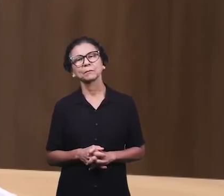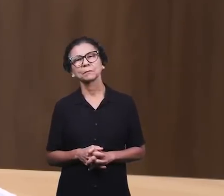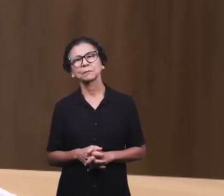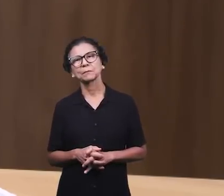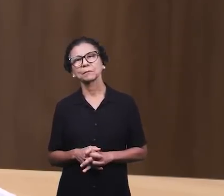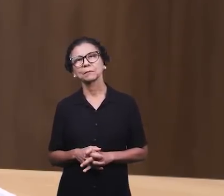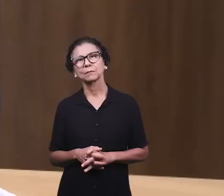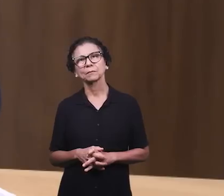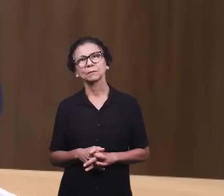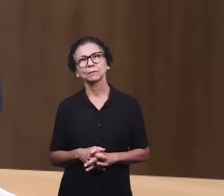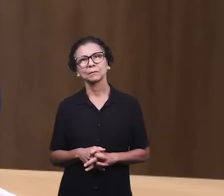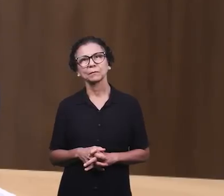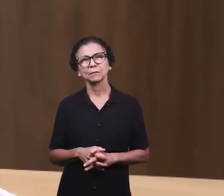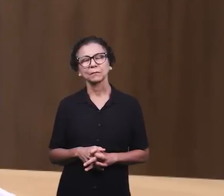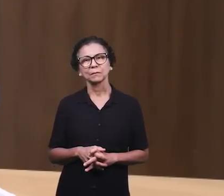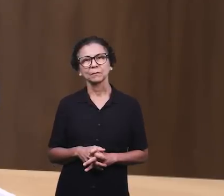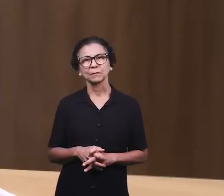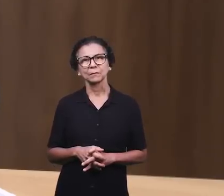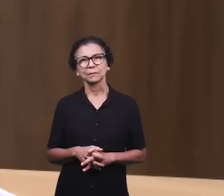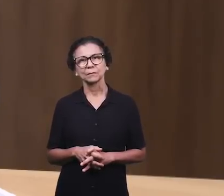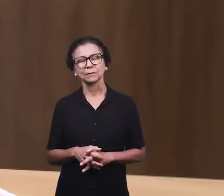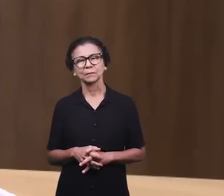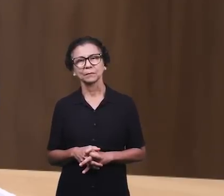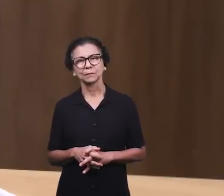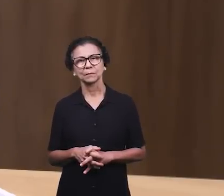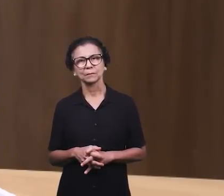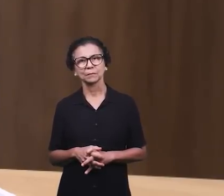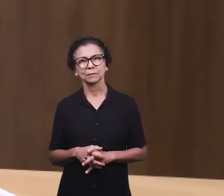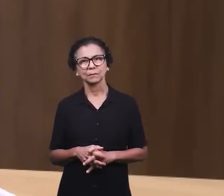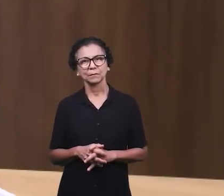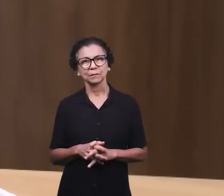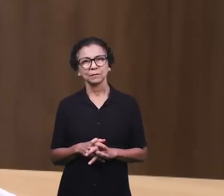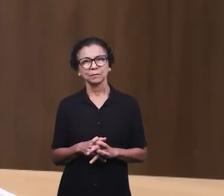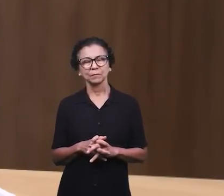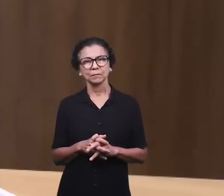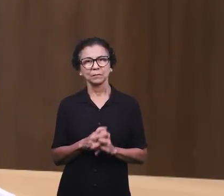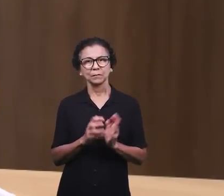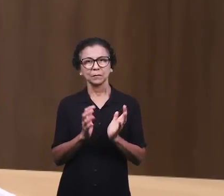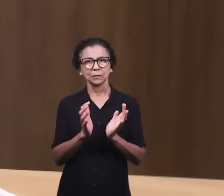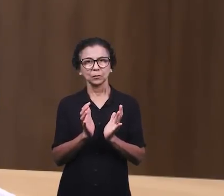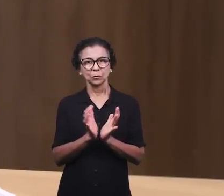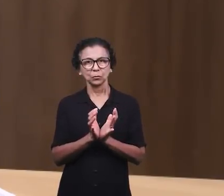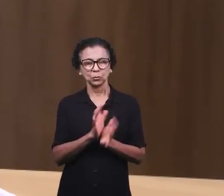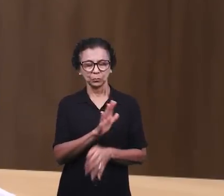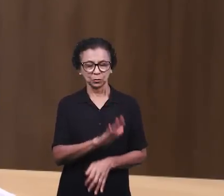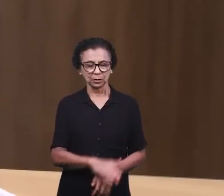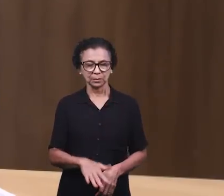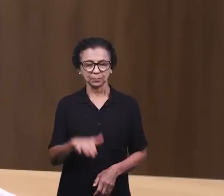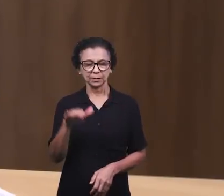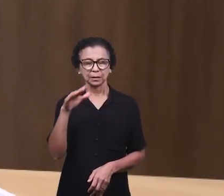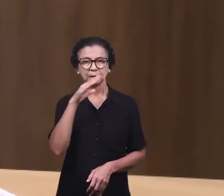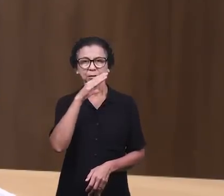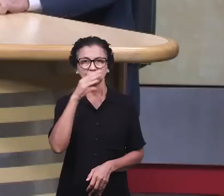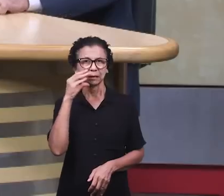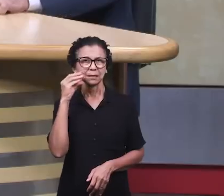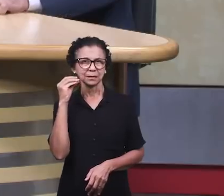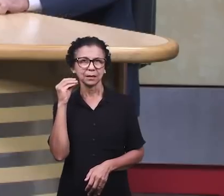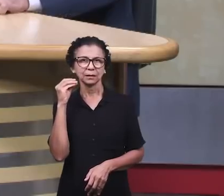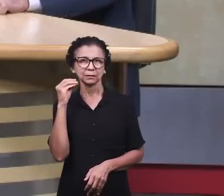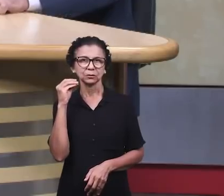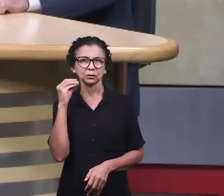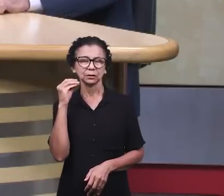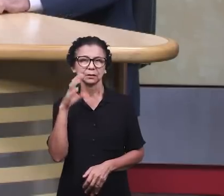que aquela divisão de criança, intermediária e adolescente, só nós é que temos. A ciência não concorda com aquilo. Ah, sim, naquelas